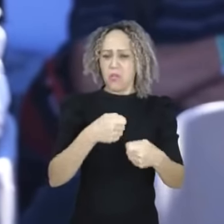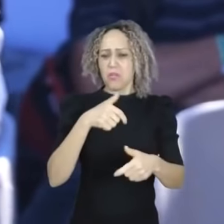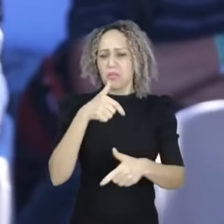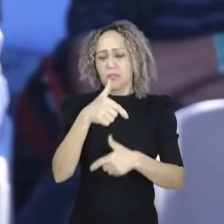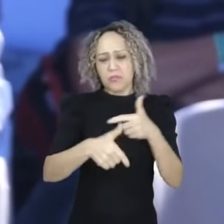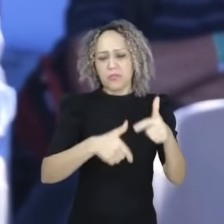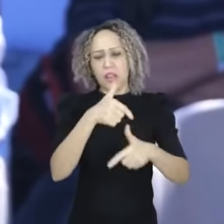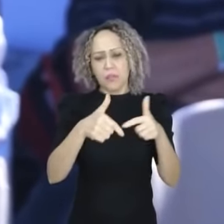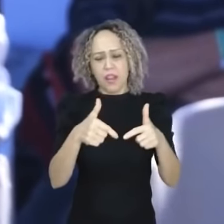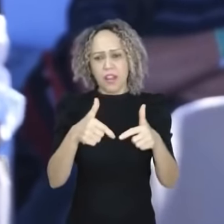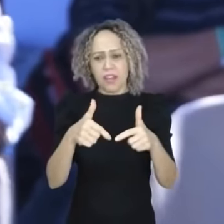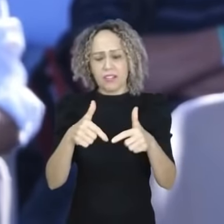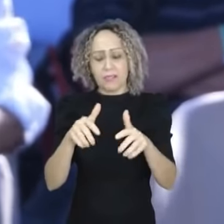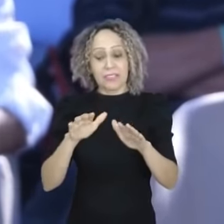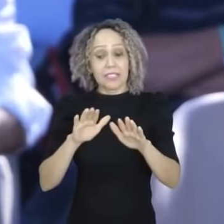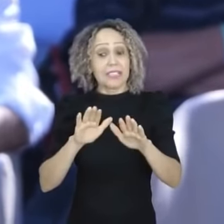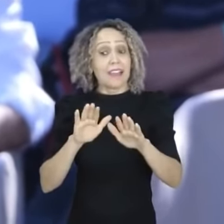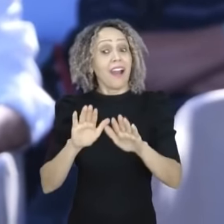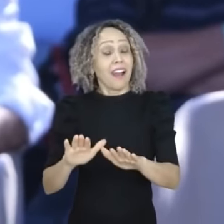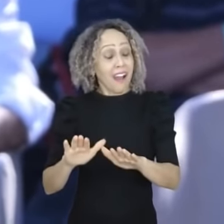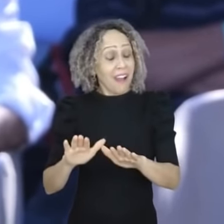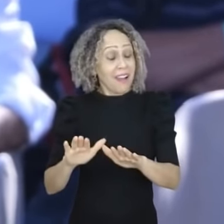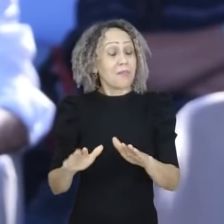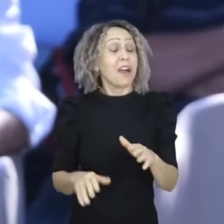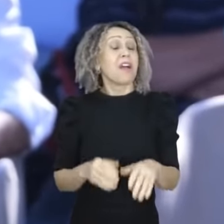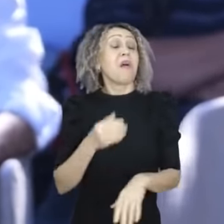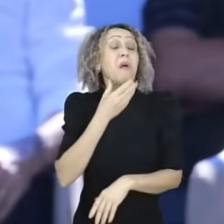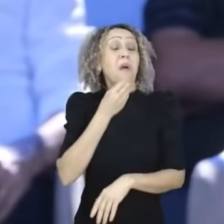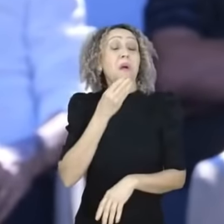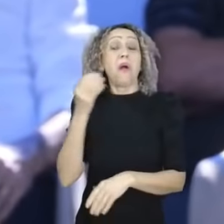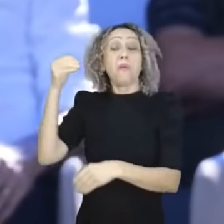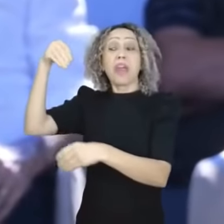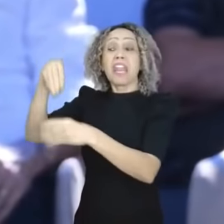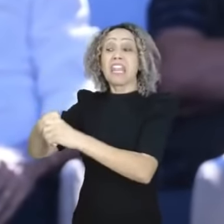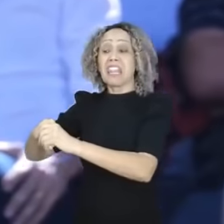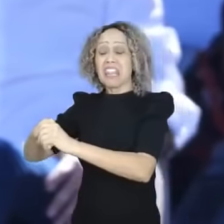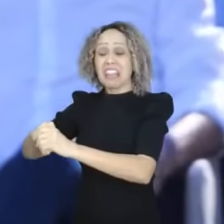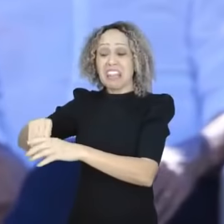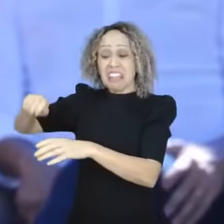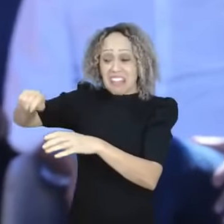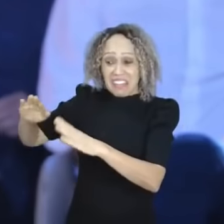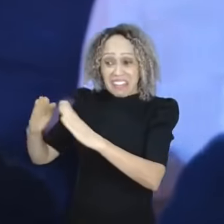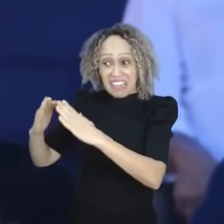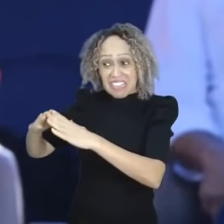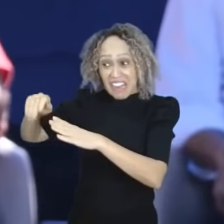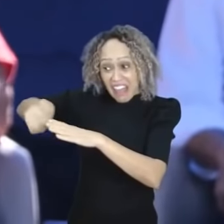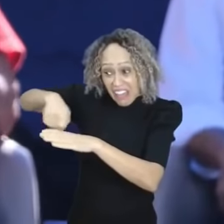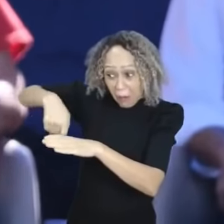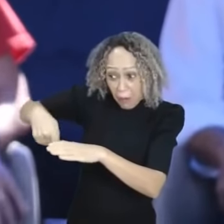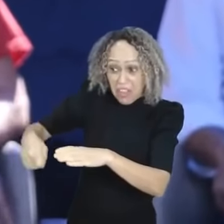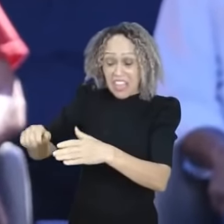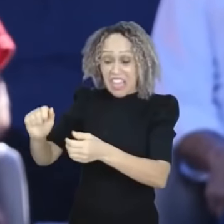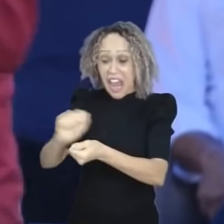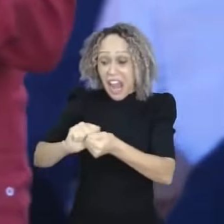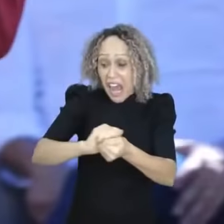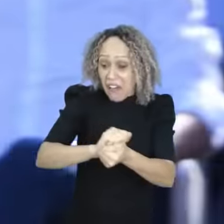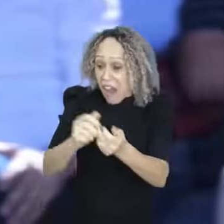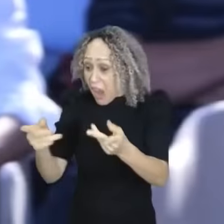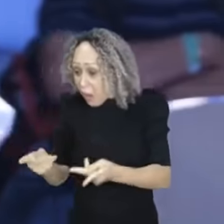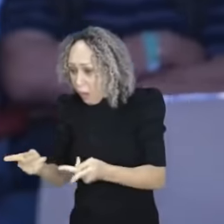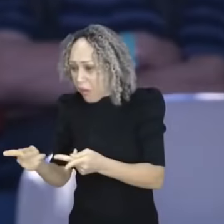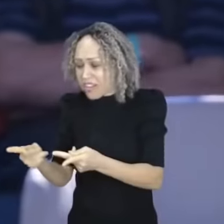na cozinha para ajudar a lavar a louça, para ajudar a cozinhar ou lavar os pratos. Então a gente não